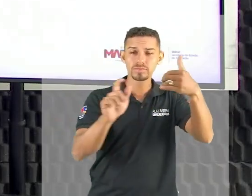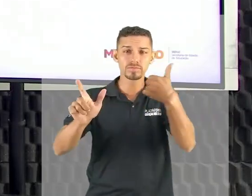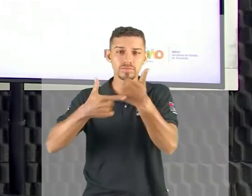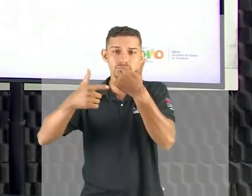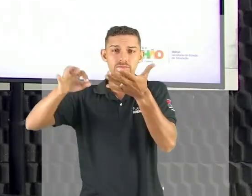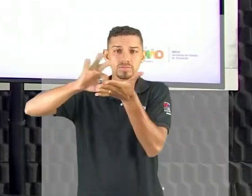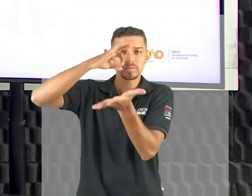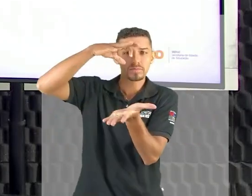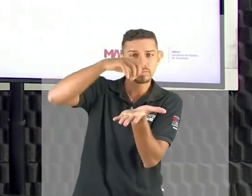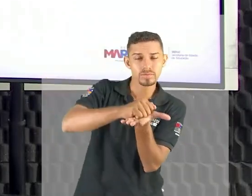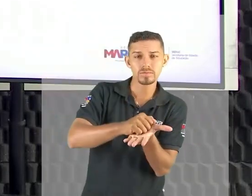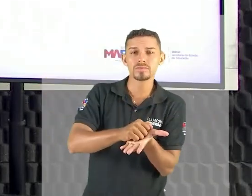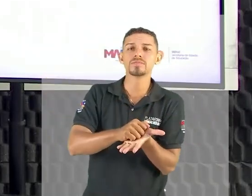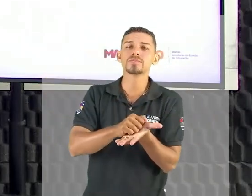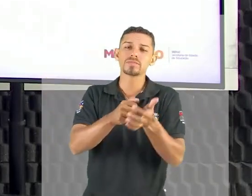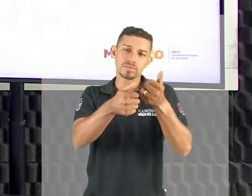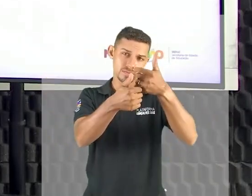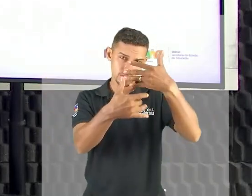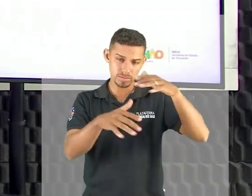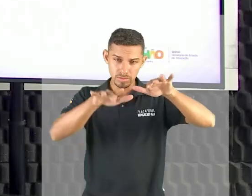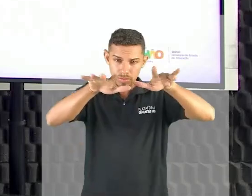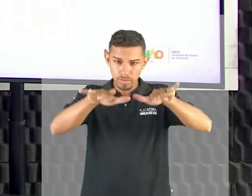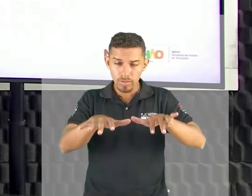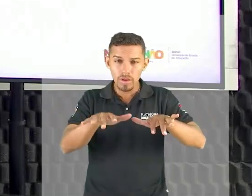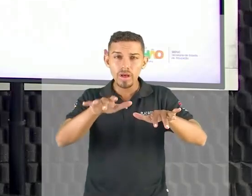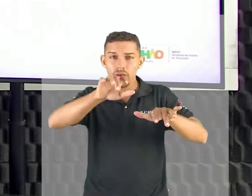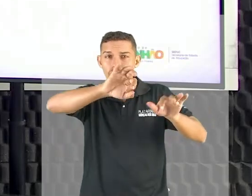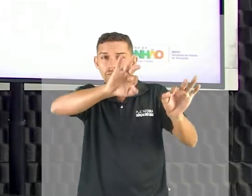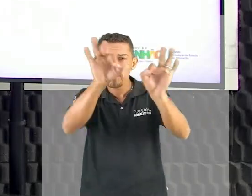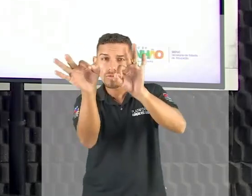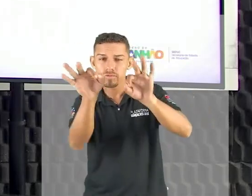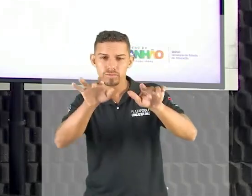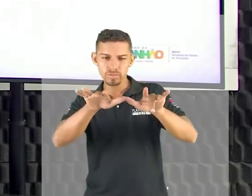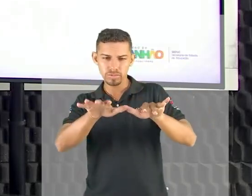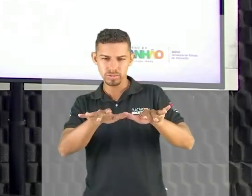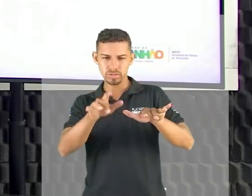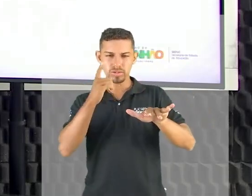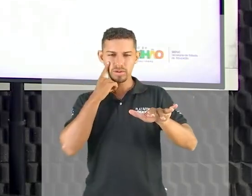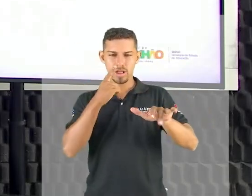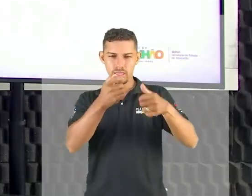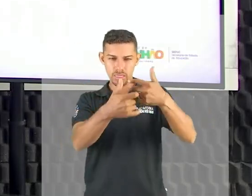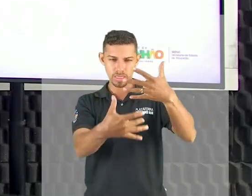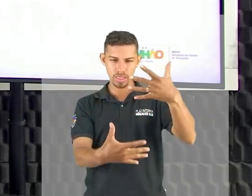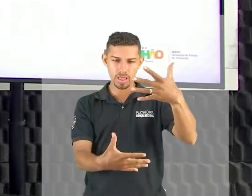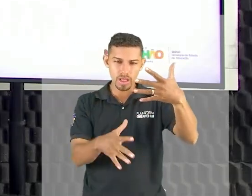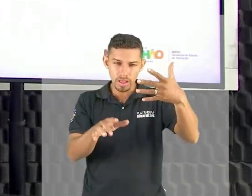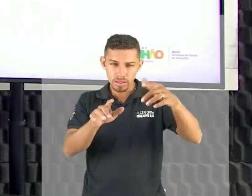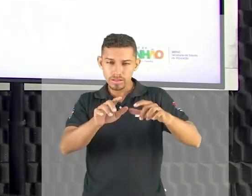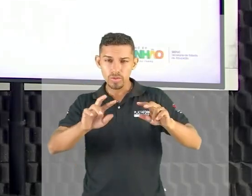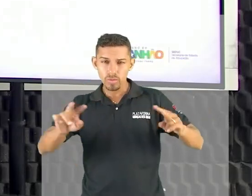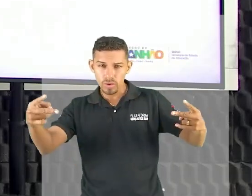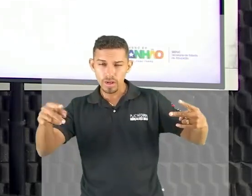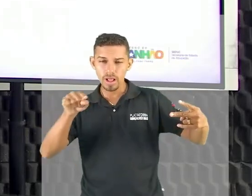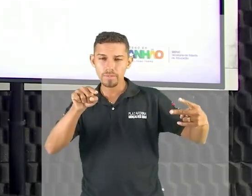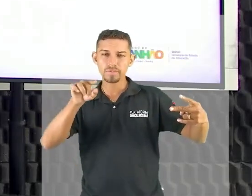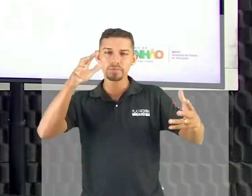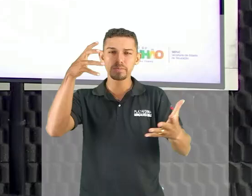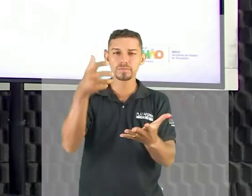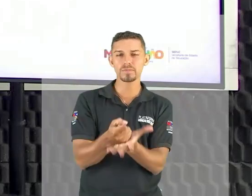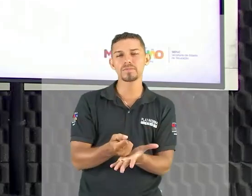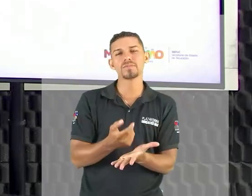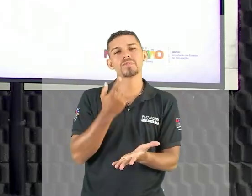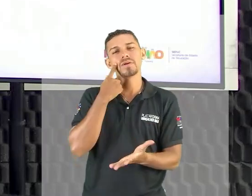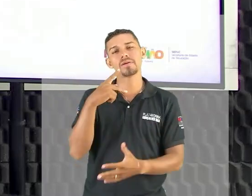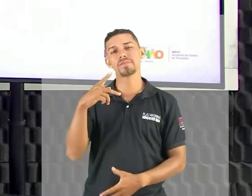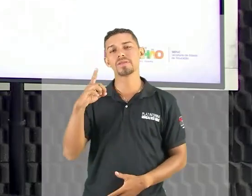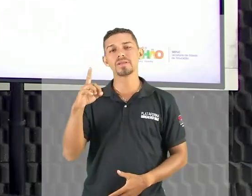tiver assistindo o vídeo lá na descrição do vídeo você clica no link para baixar o material para você acompanhar o material que é imprimir